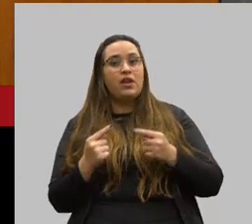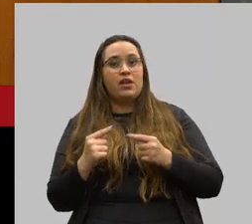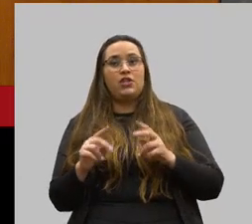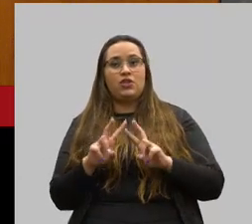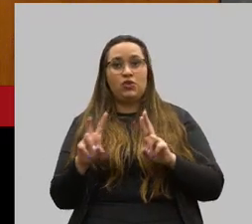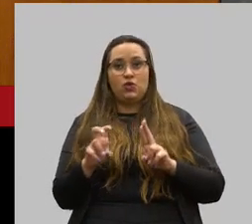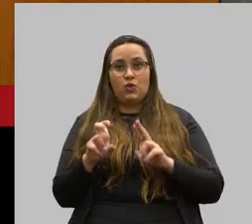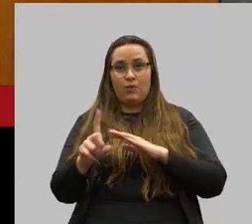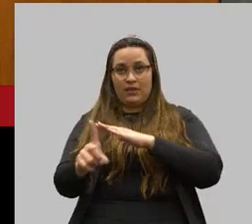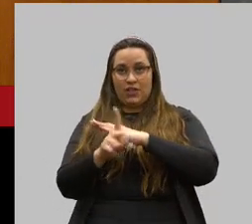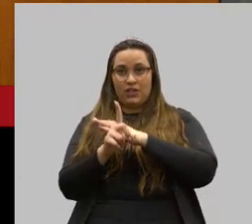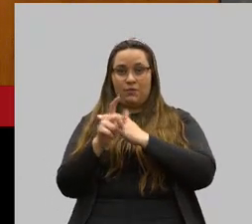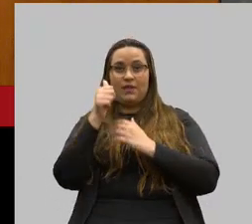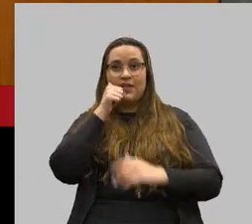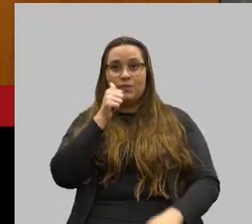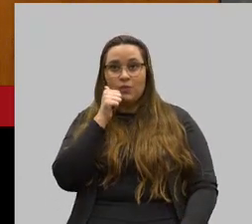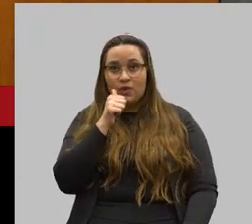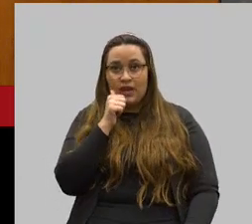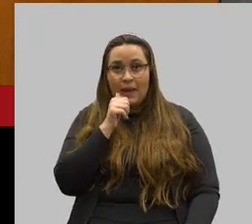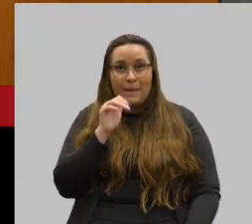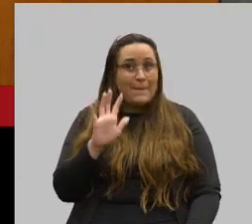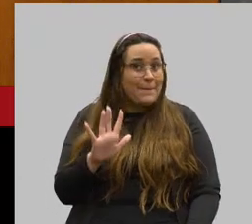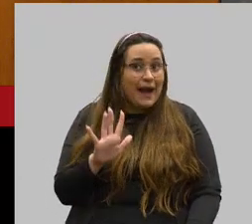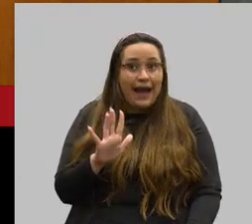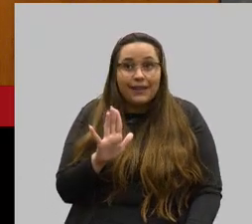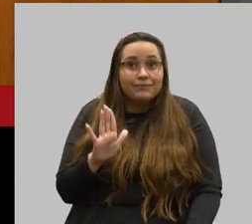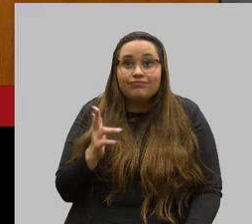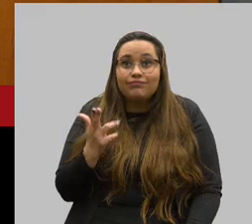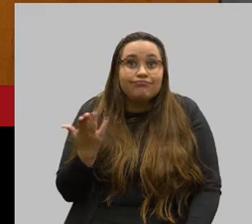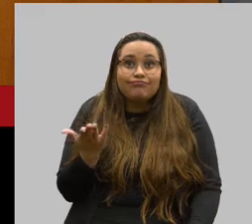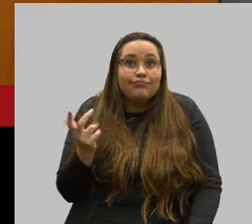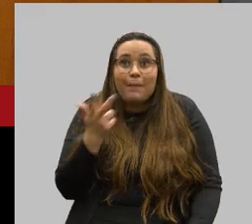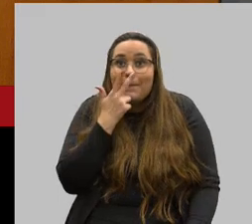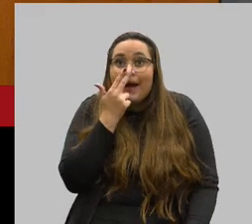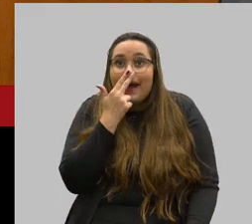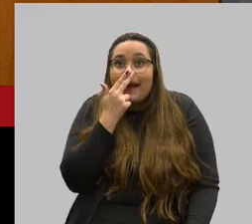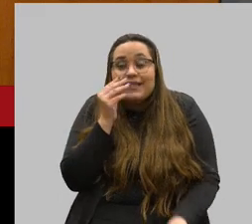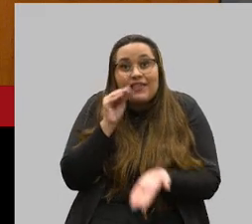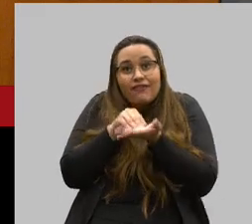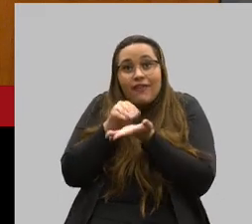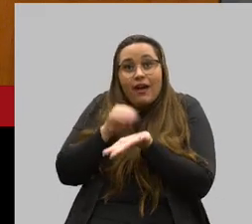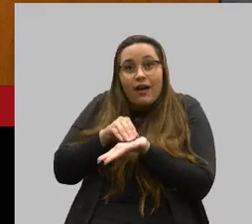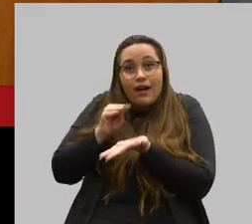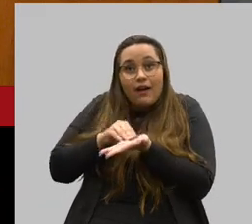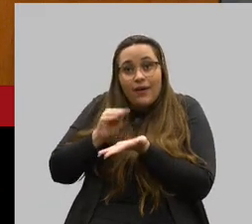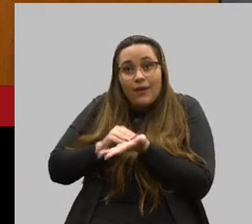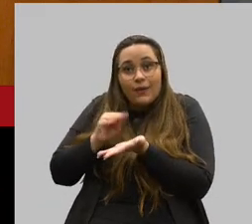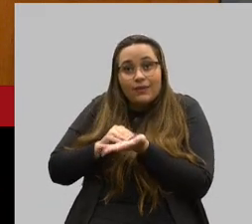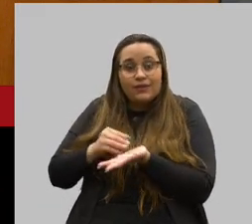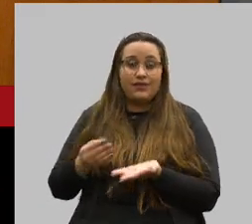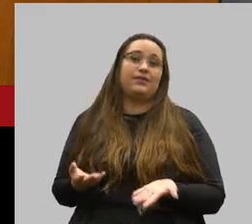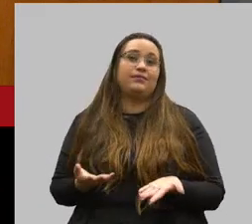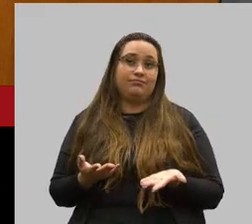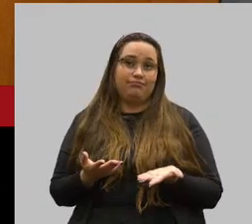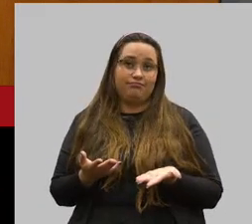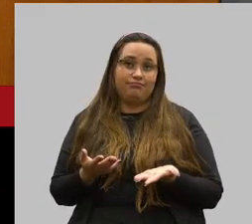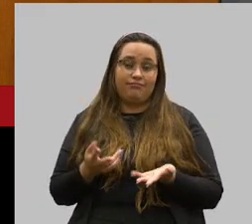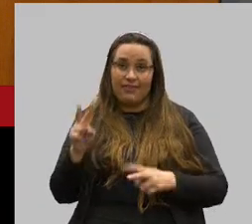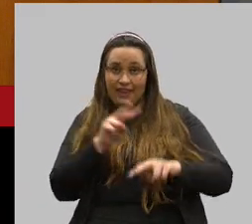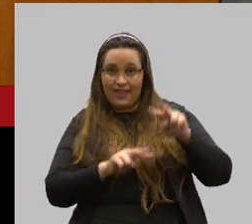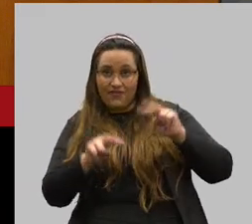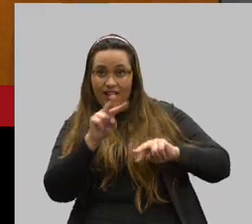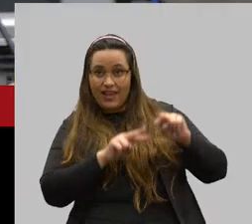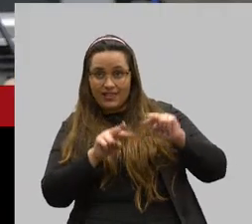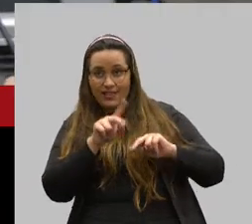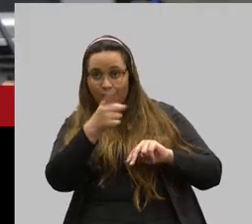mulheres não está suficiente não está suficiente é uma avaliação de